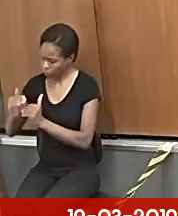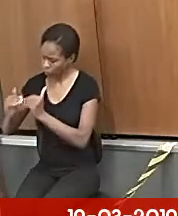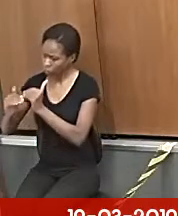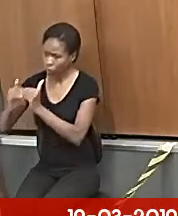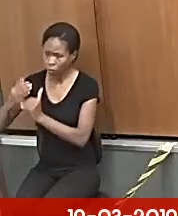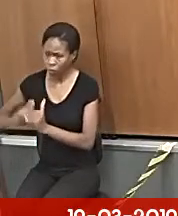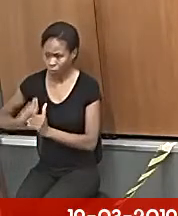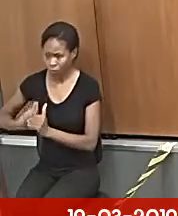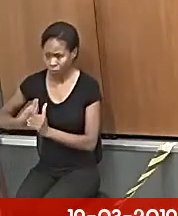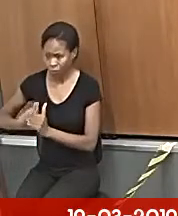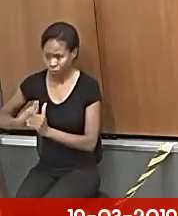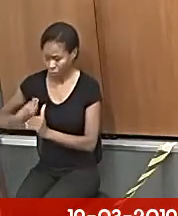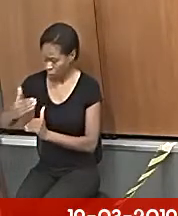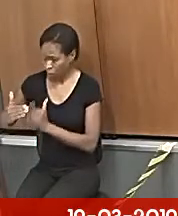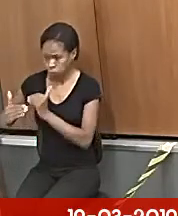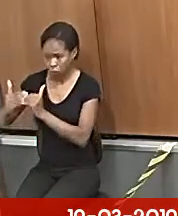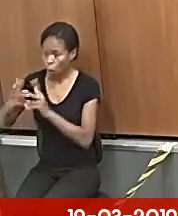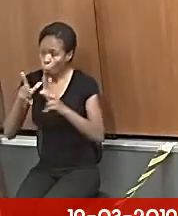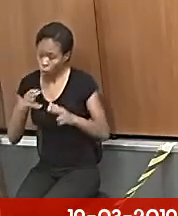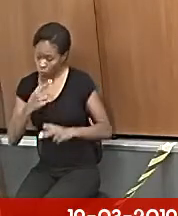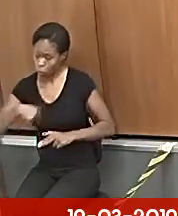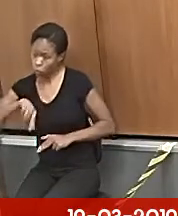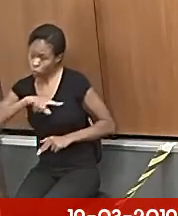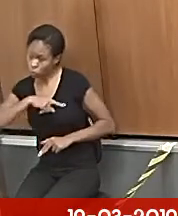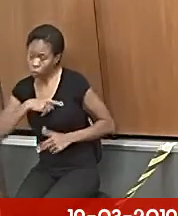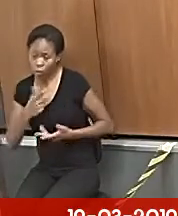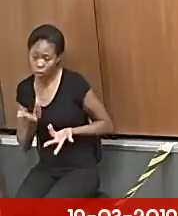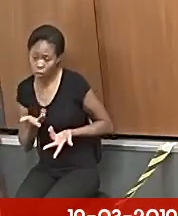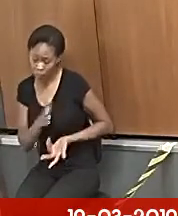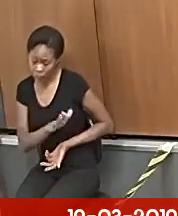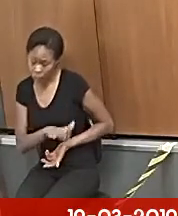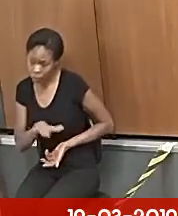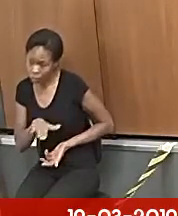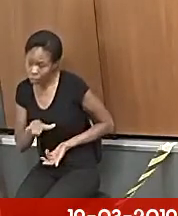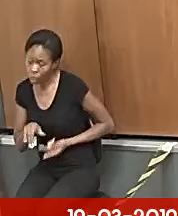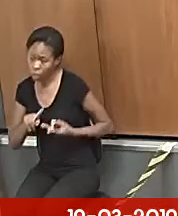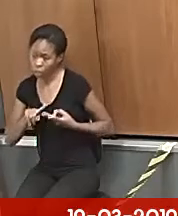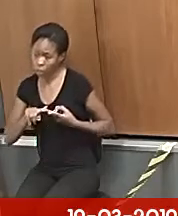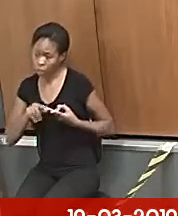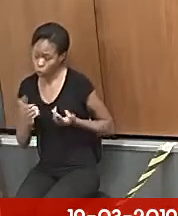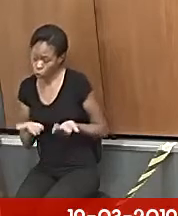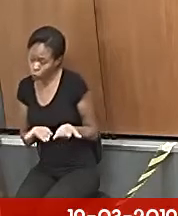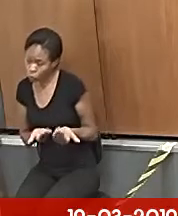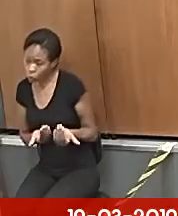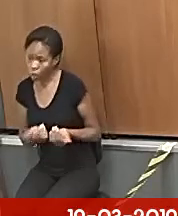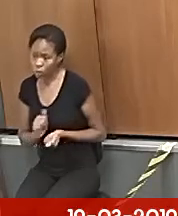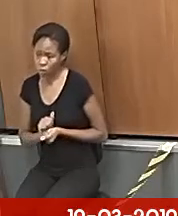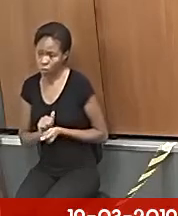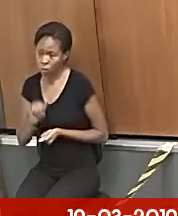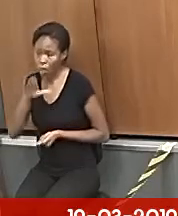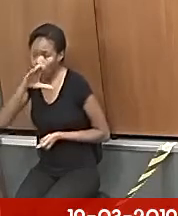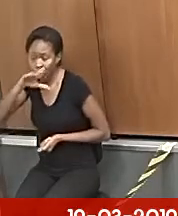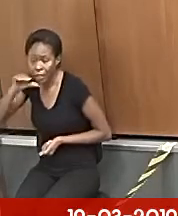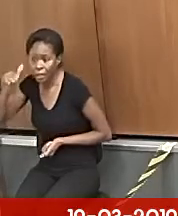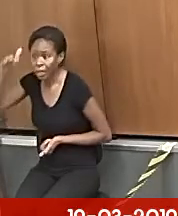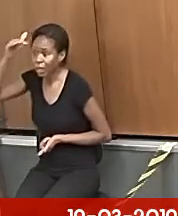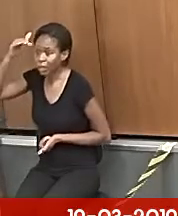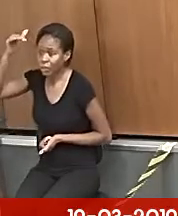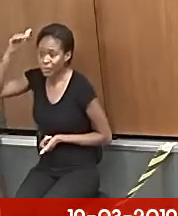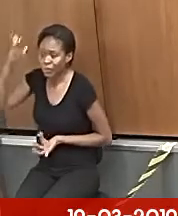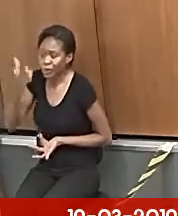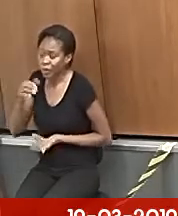vida igual nós nós somos crianças jovens adolescentes e idosos e também não